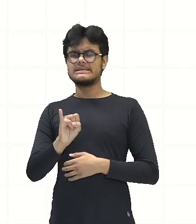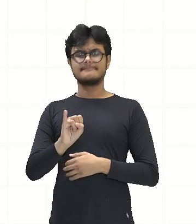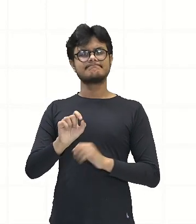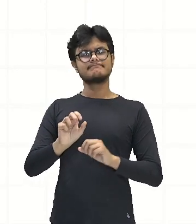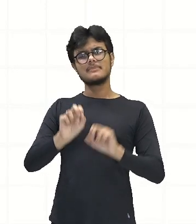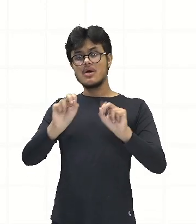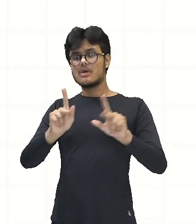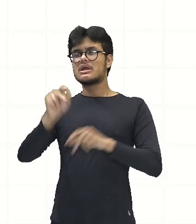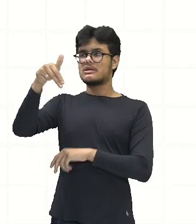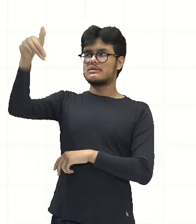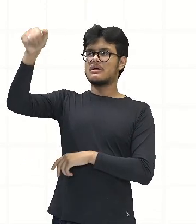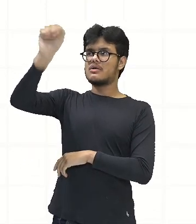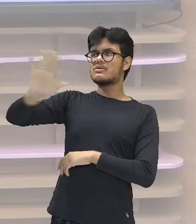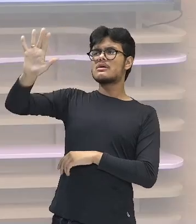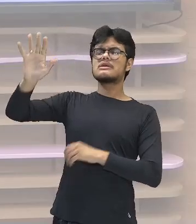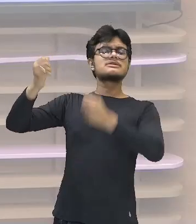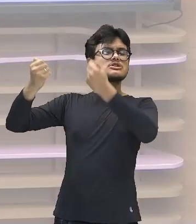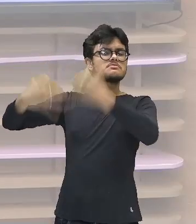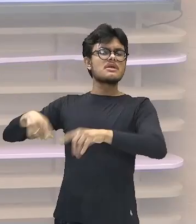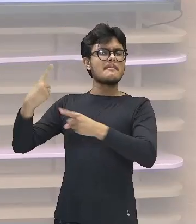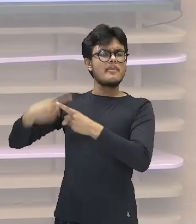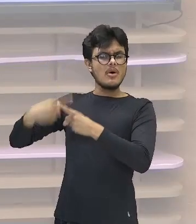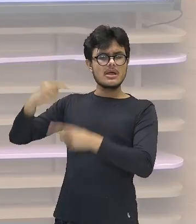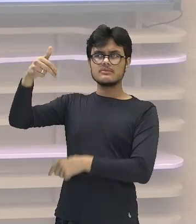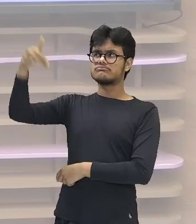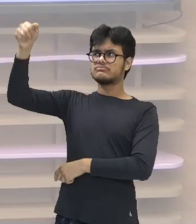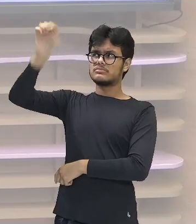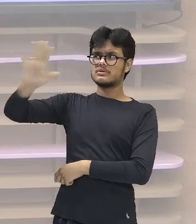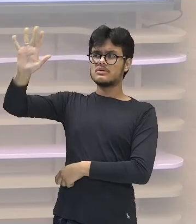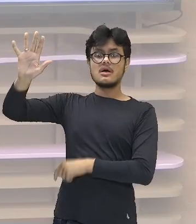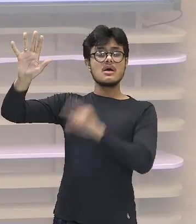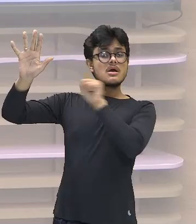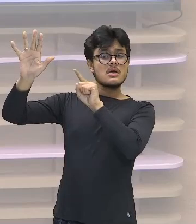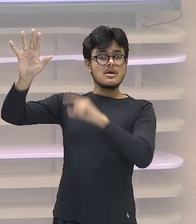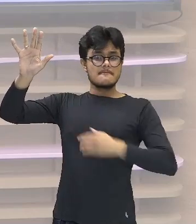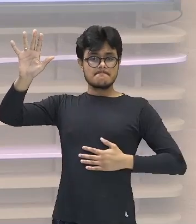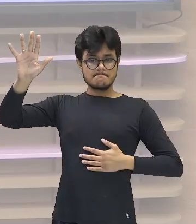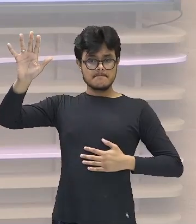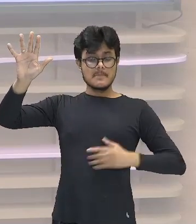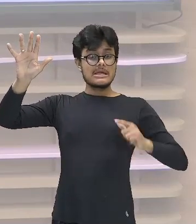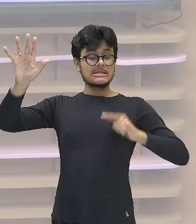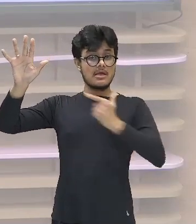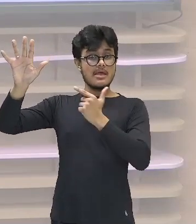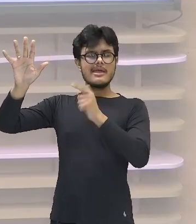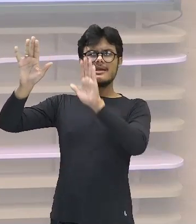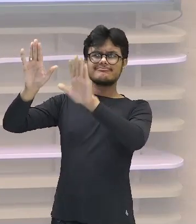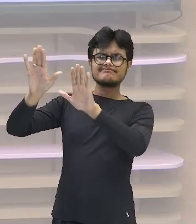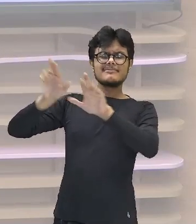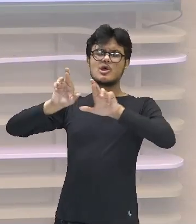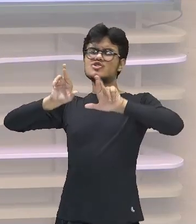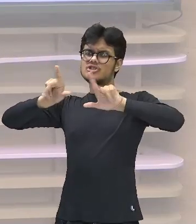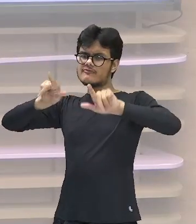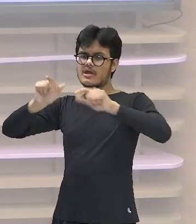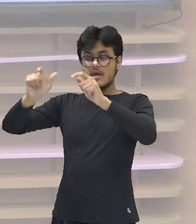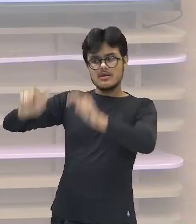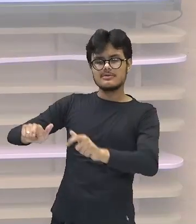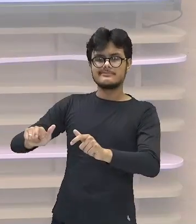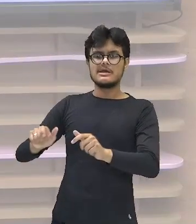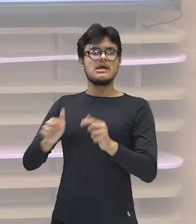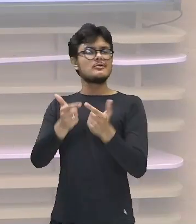região Nordeste, gente, é porque nós tínhamos ali uma outra regionalização naquele período. Nós não tínhamos todos